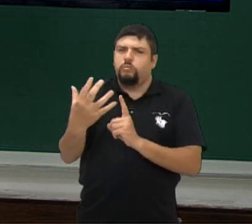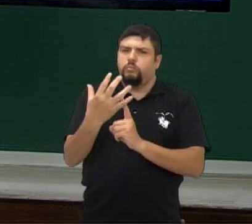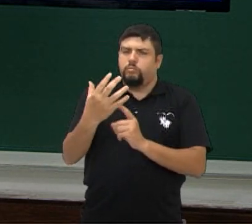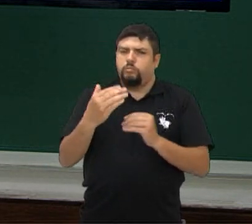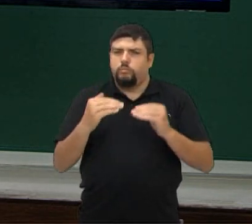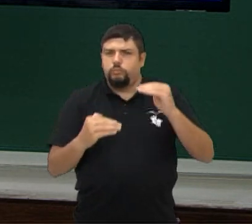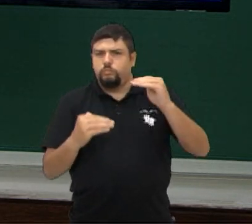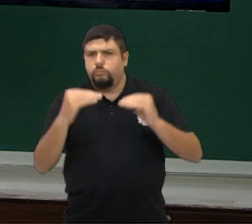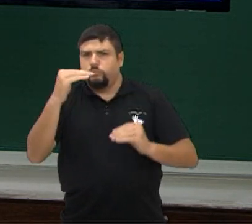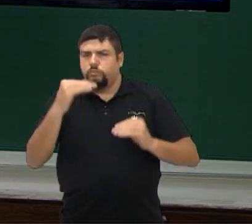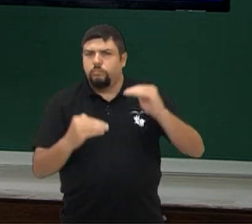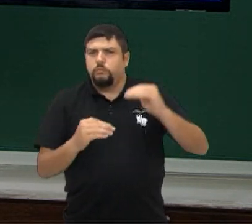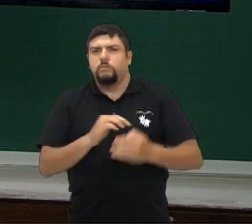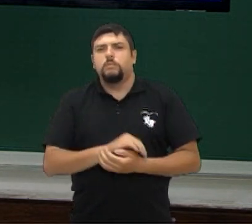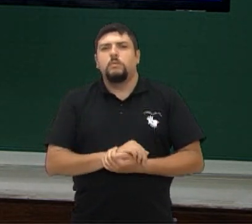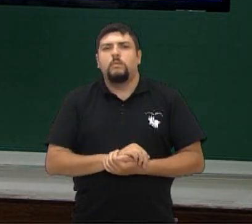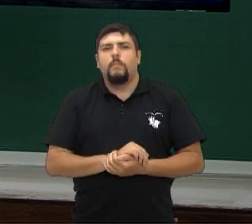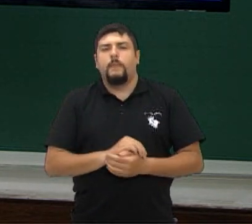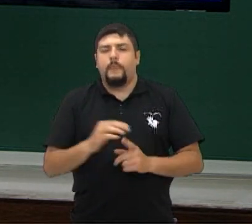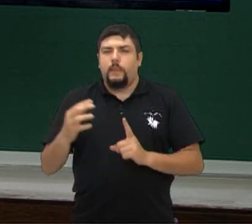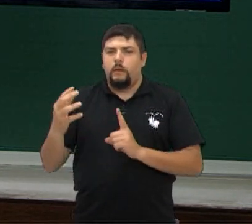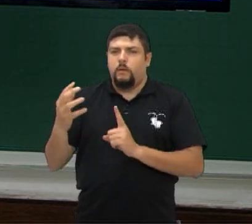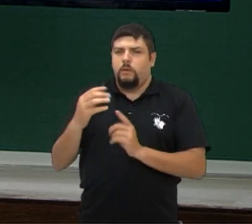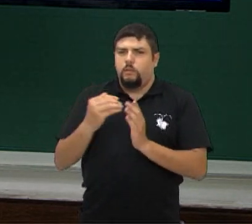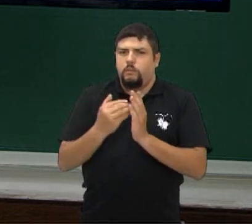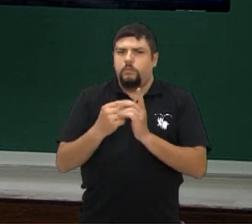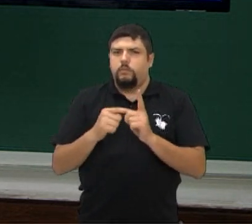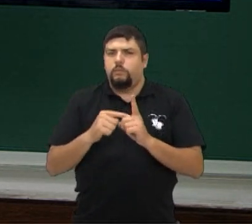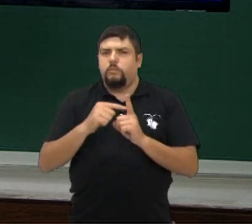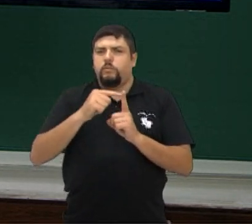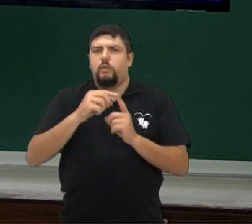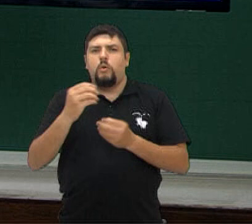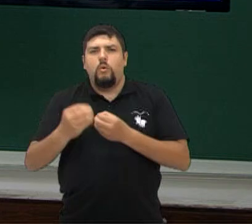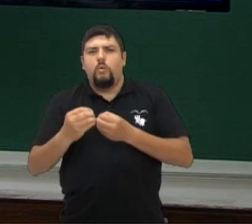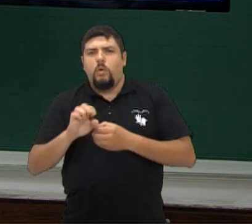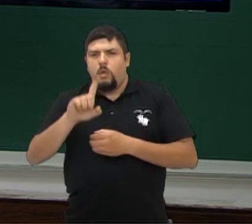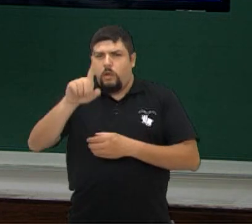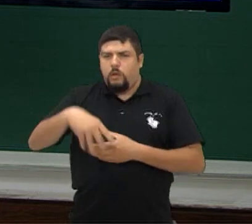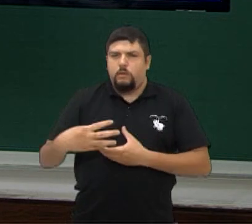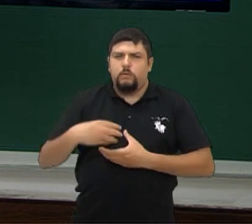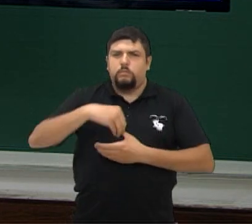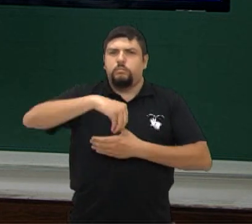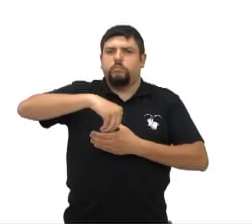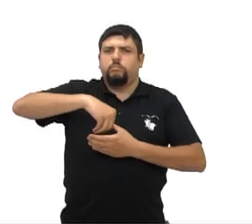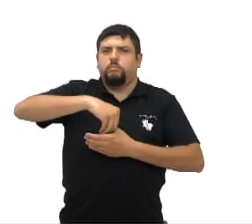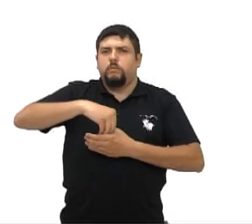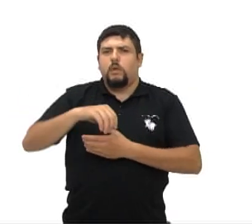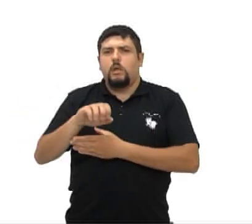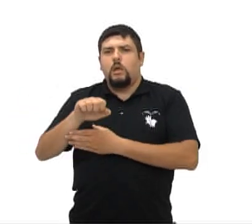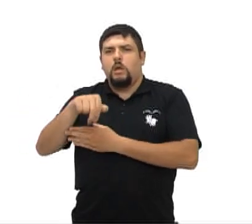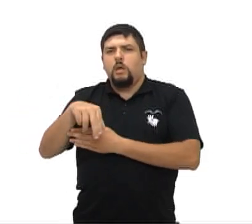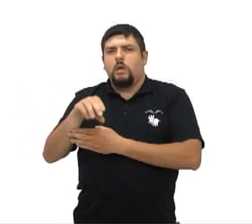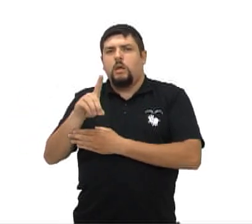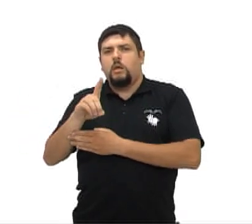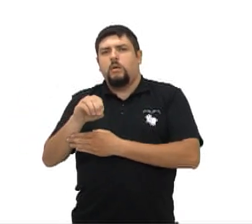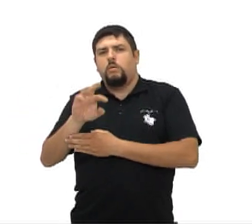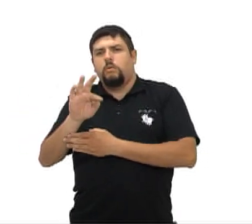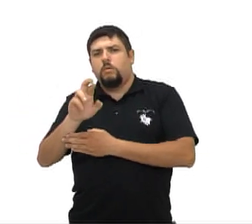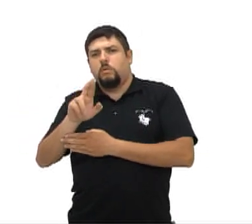de temperatura desloca o equilíbrio no sentido endotérmico, ou seja, aumentar a